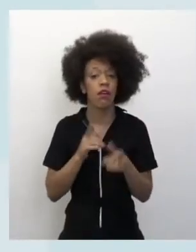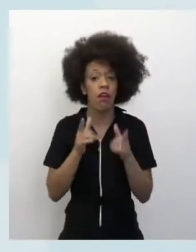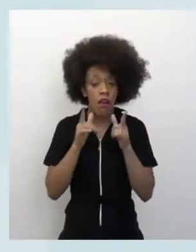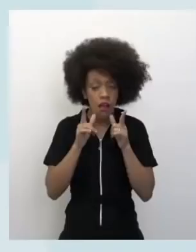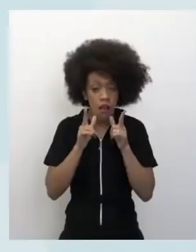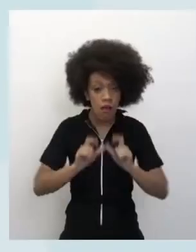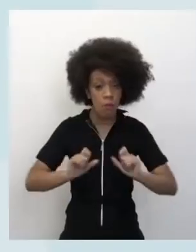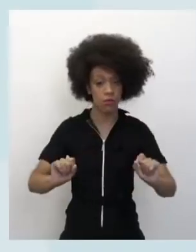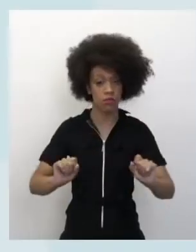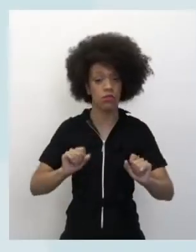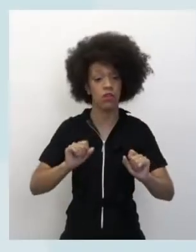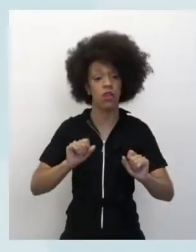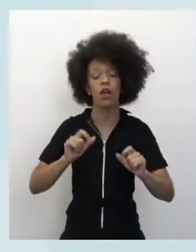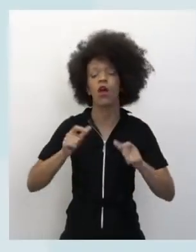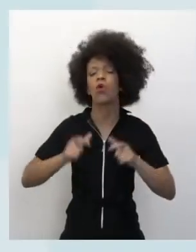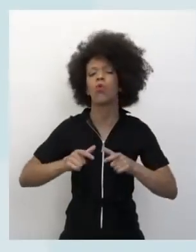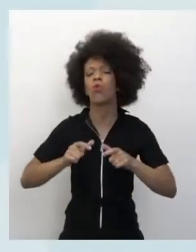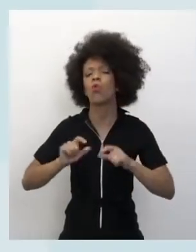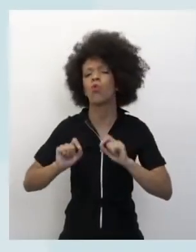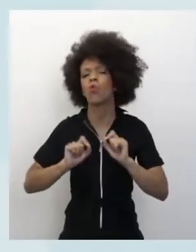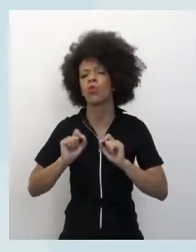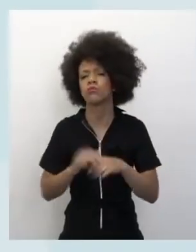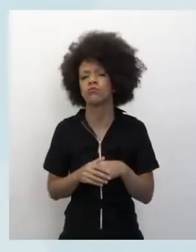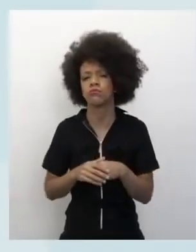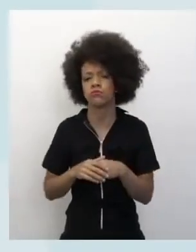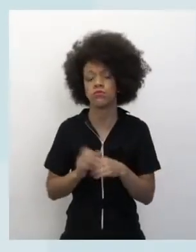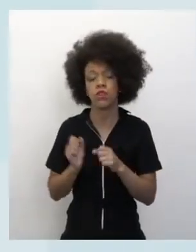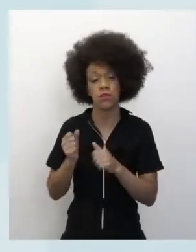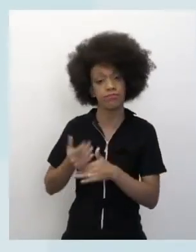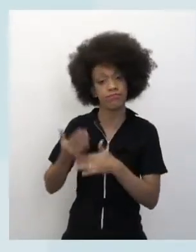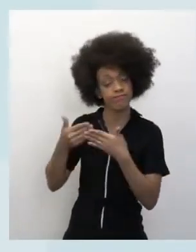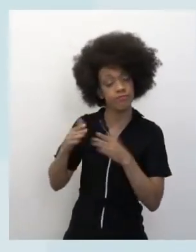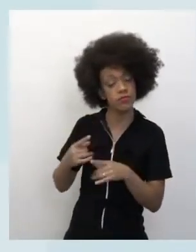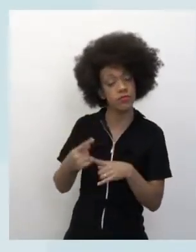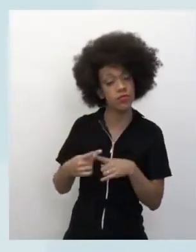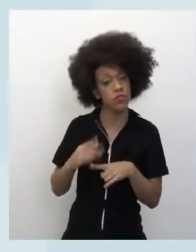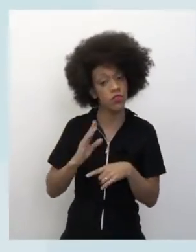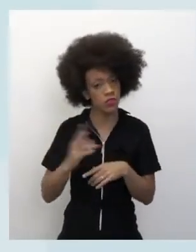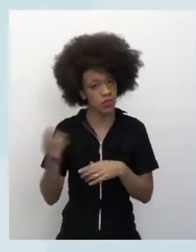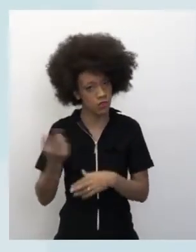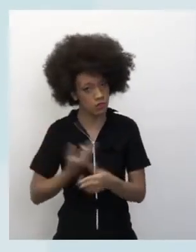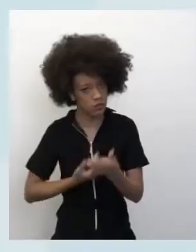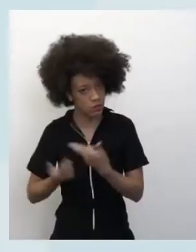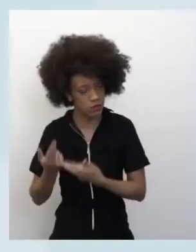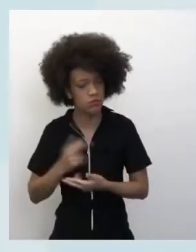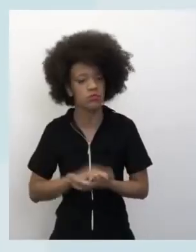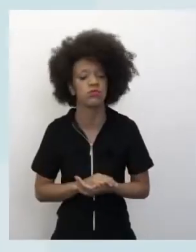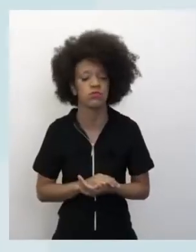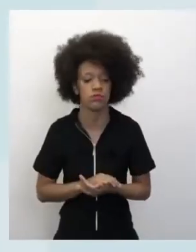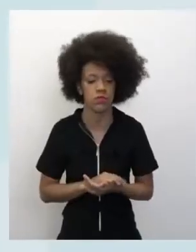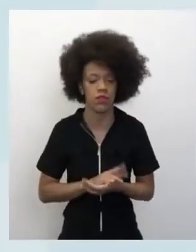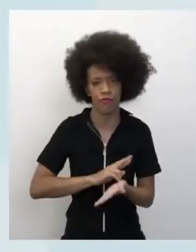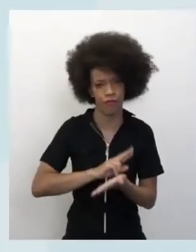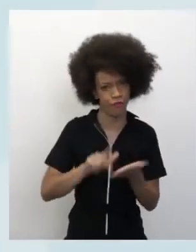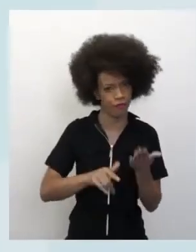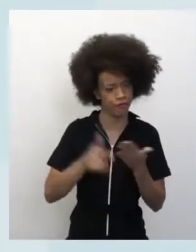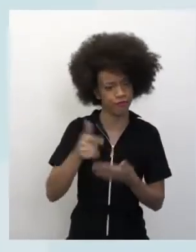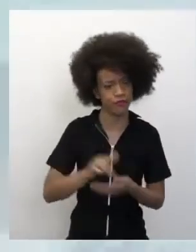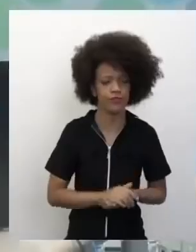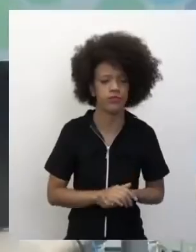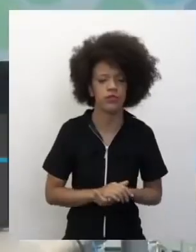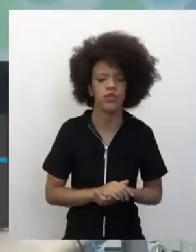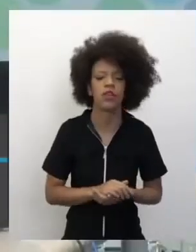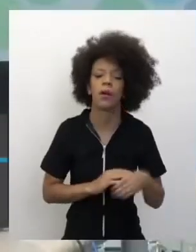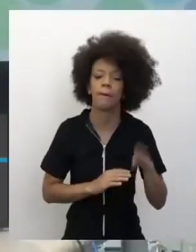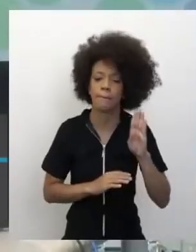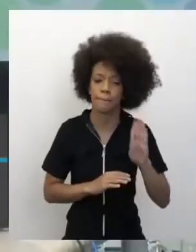gramatical denominada. Pode fazer no aberto essa, porque vocês já estão... Já responderam. Já responderam várias vezes, né? Letra